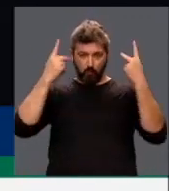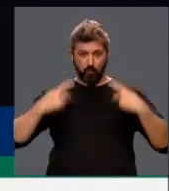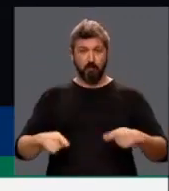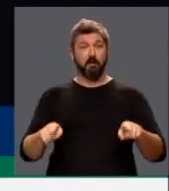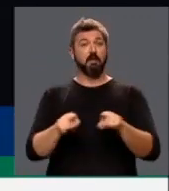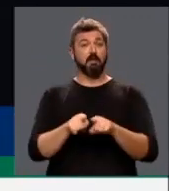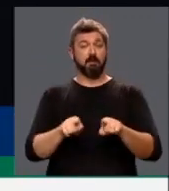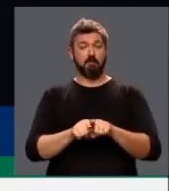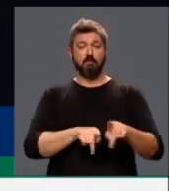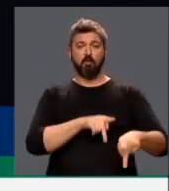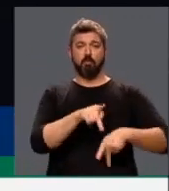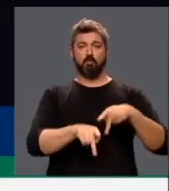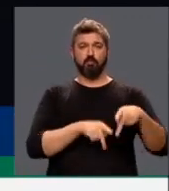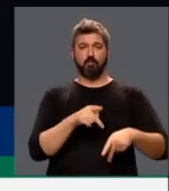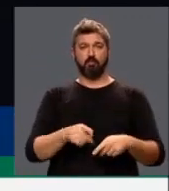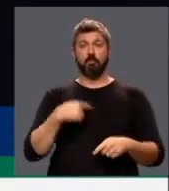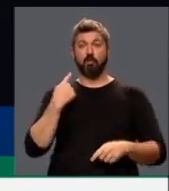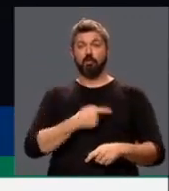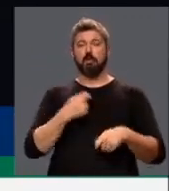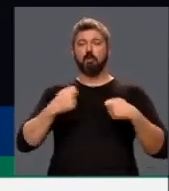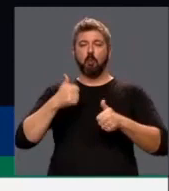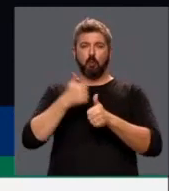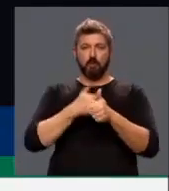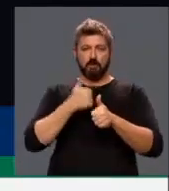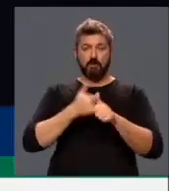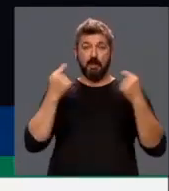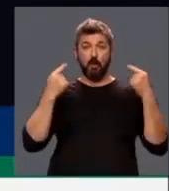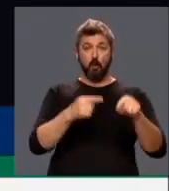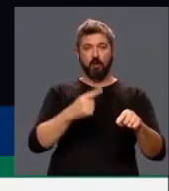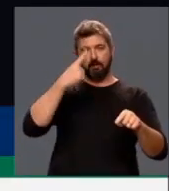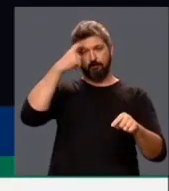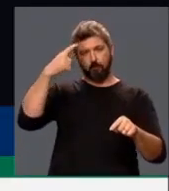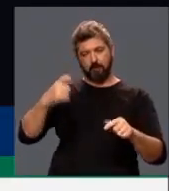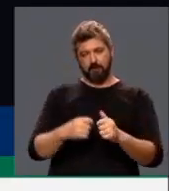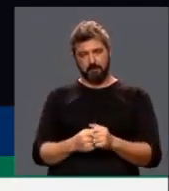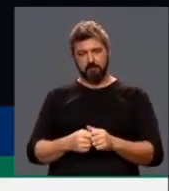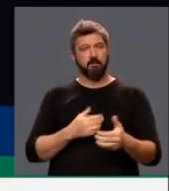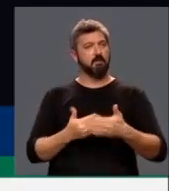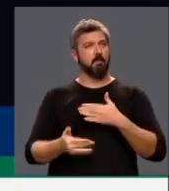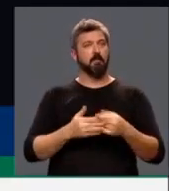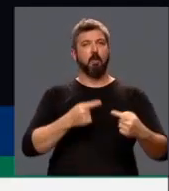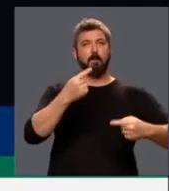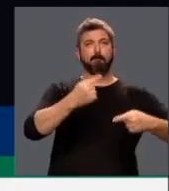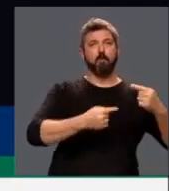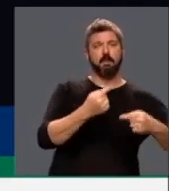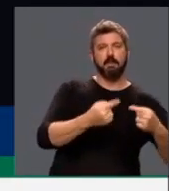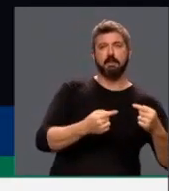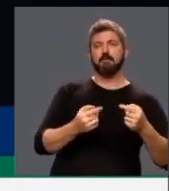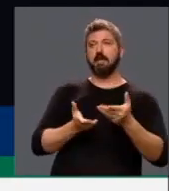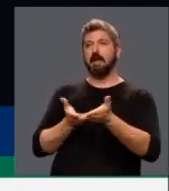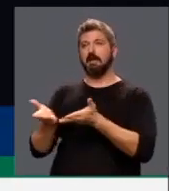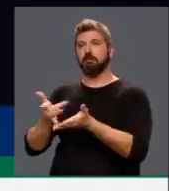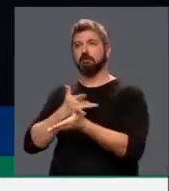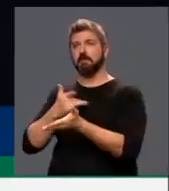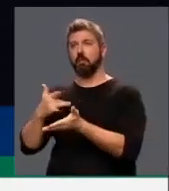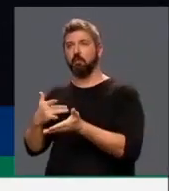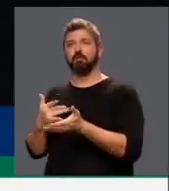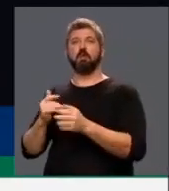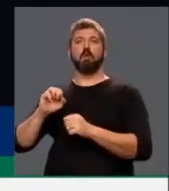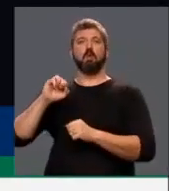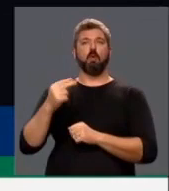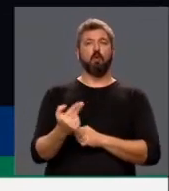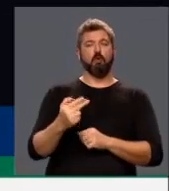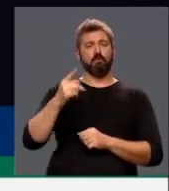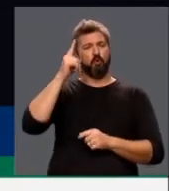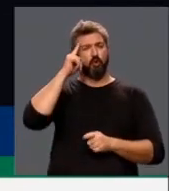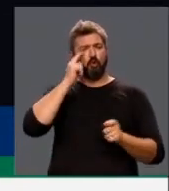população. Precisamos combater todo tipo de violência, quer seja na política, quer seja na assistência à saúde, quer seja no nosso